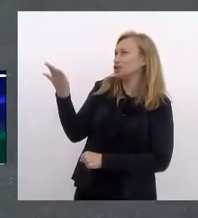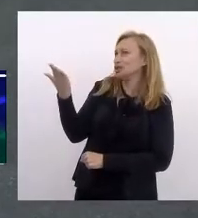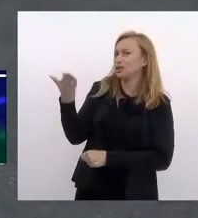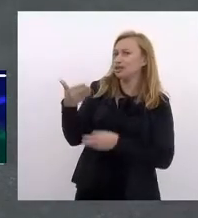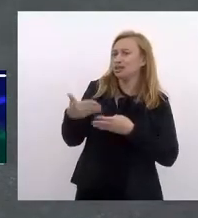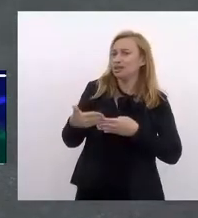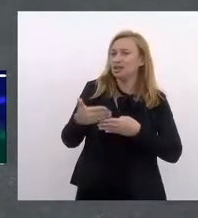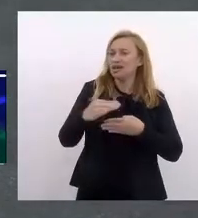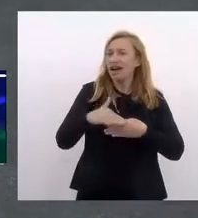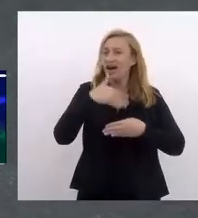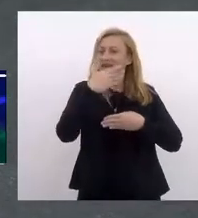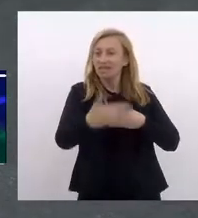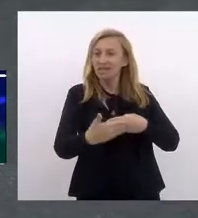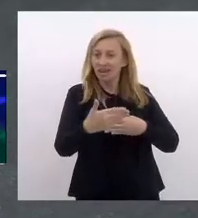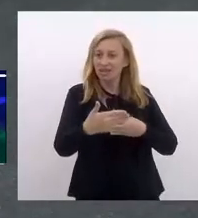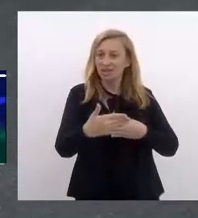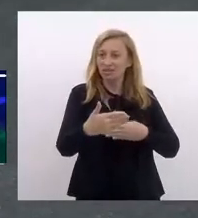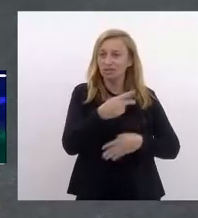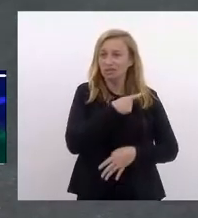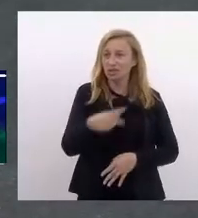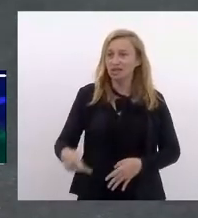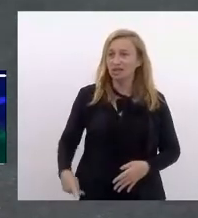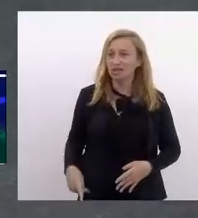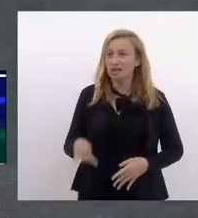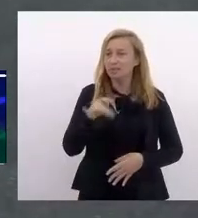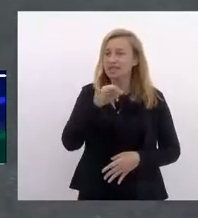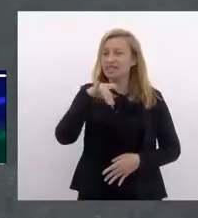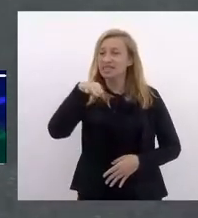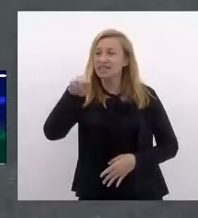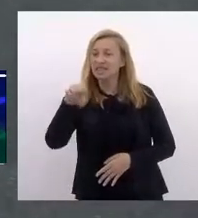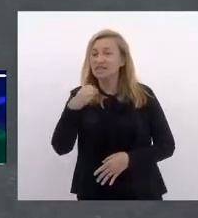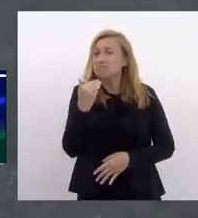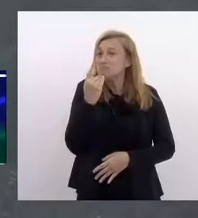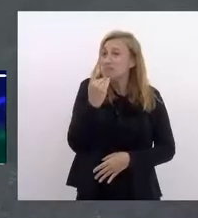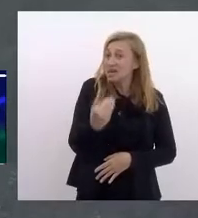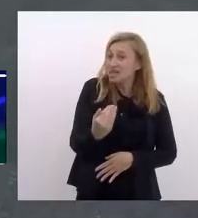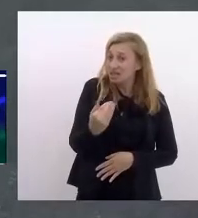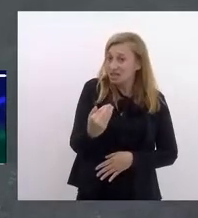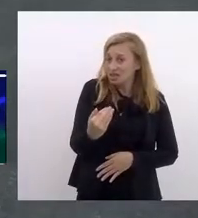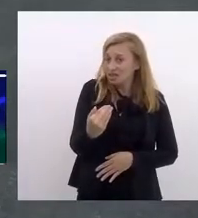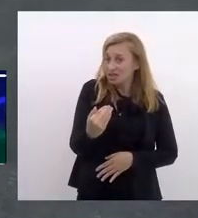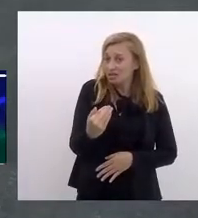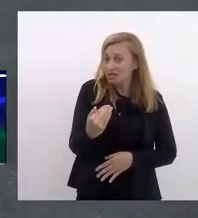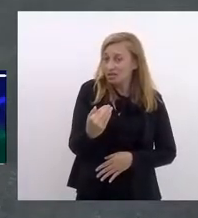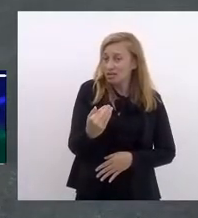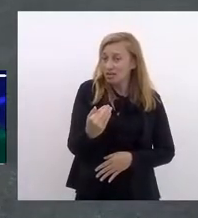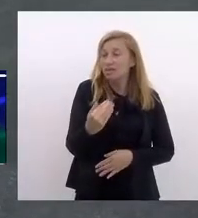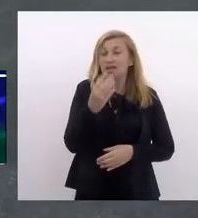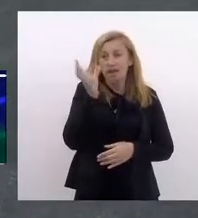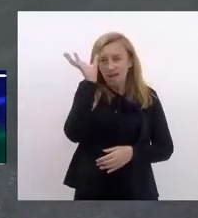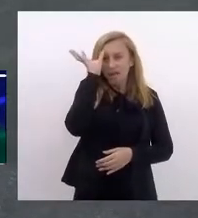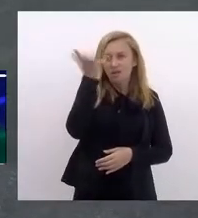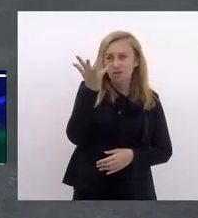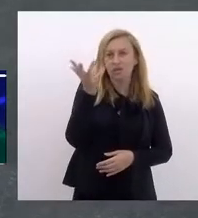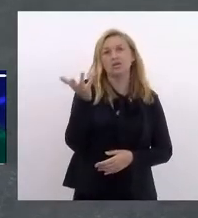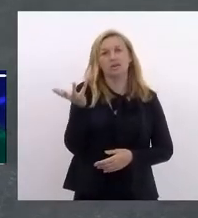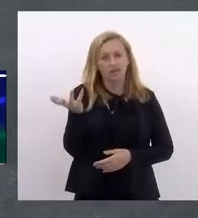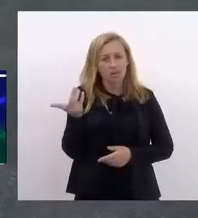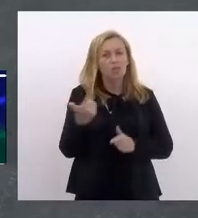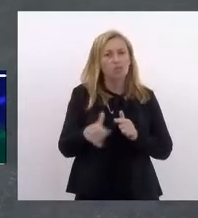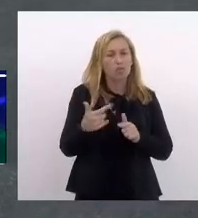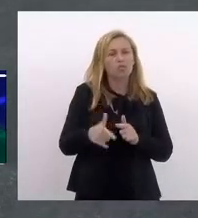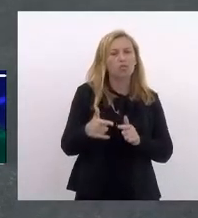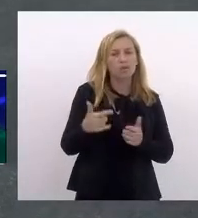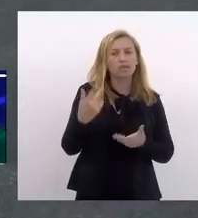do presidente Pisciani, pedindo, né, ao presidente Pisciani que resolvesse esse